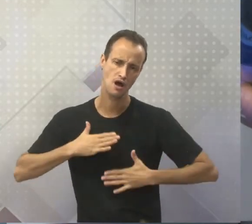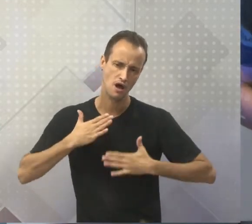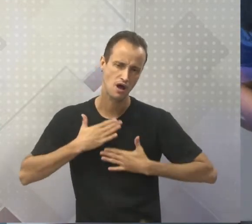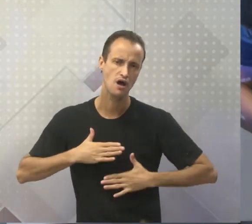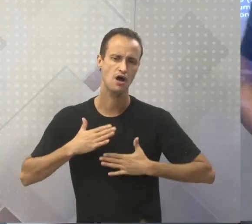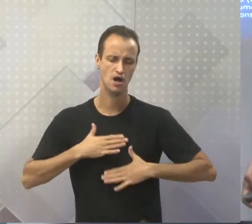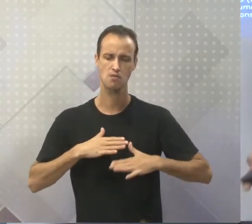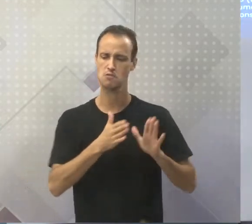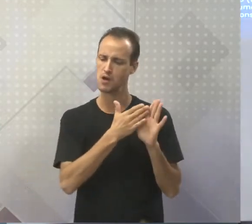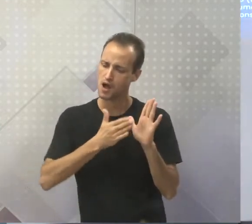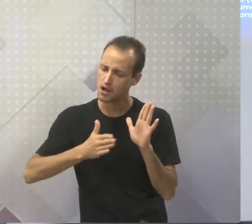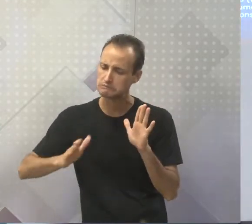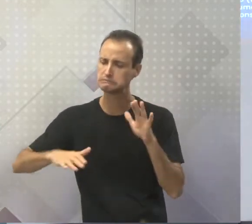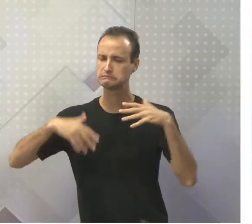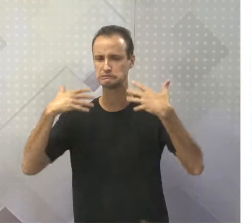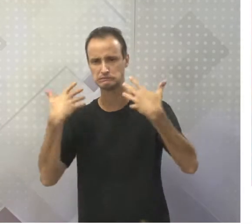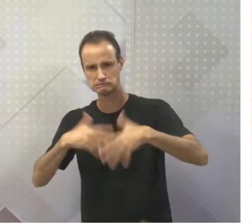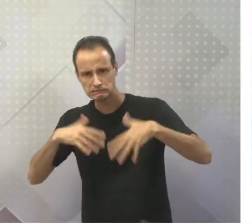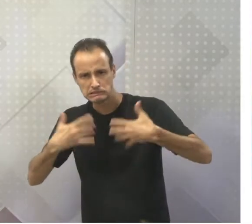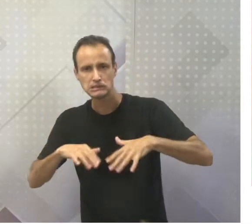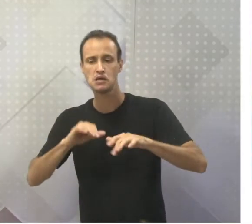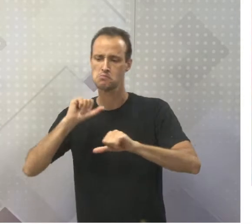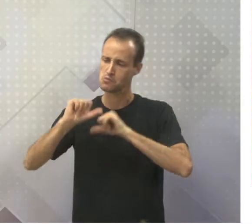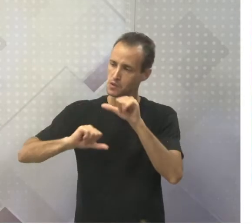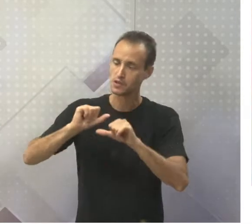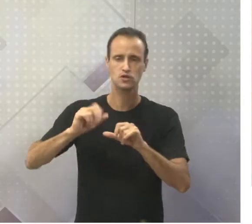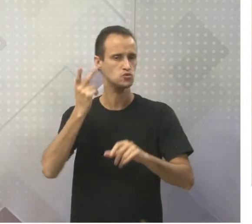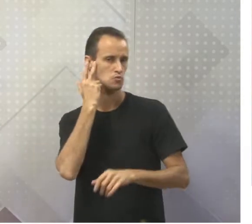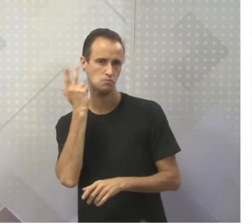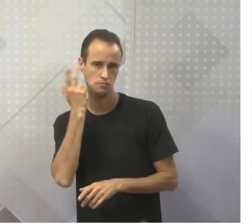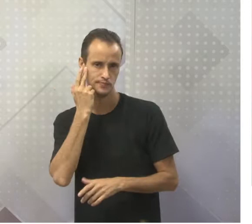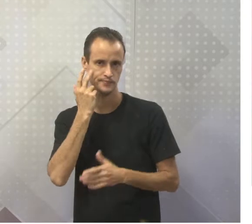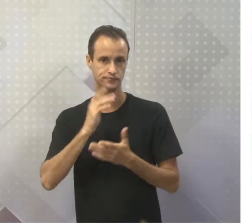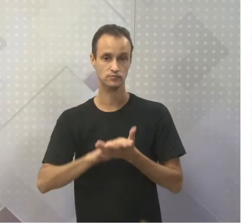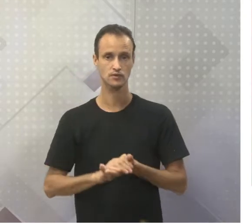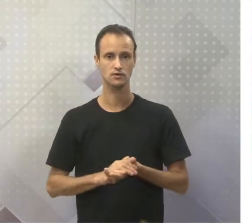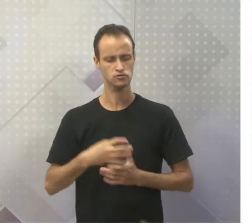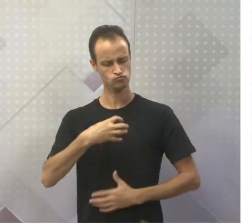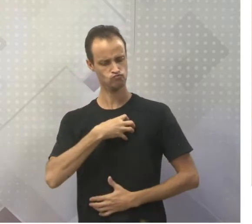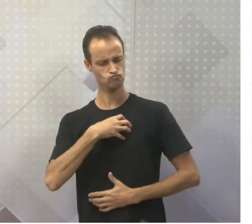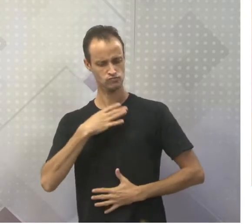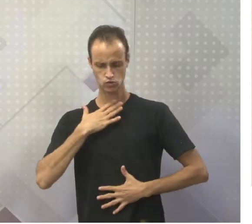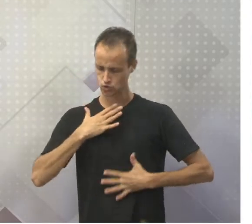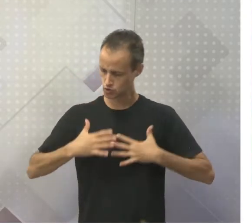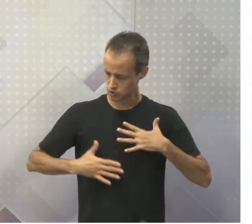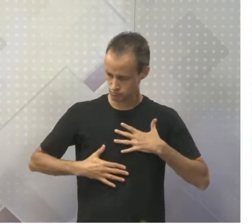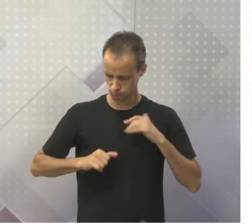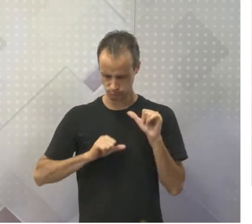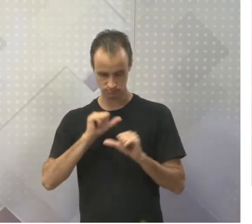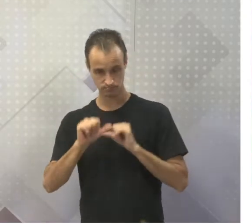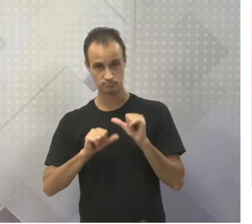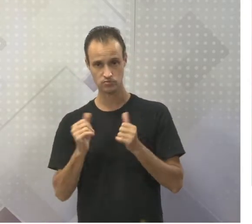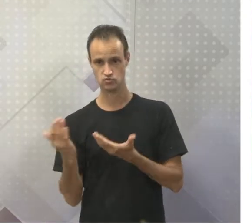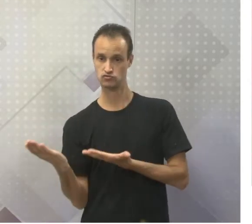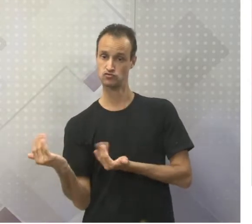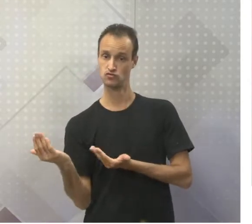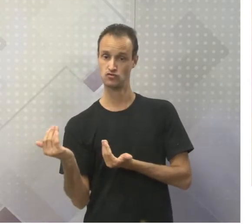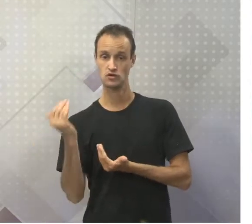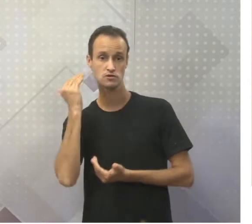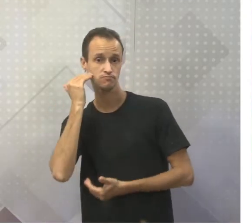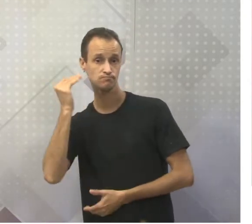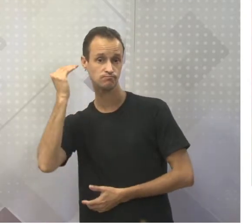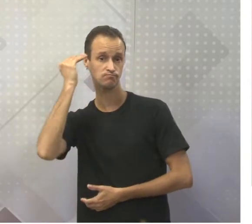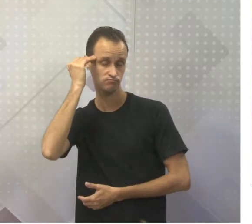gente passa por ele também. Sentir o corpo diferente, entre aspas, é normal. Você está na adolescência, um período